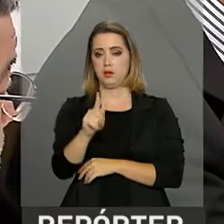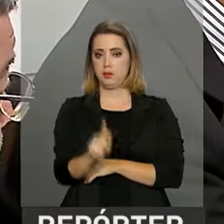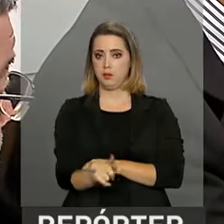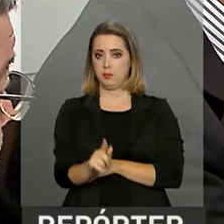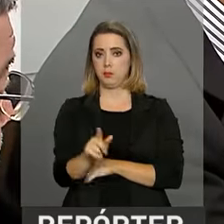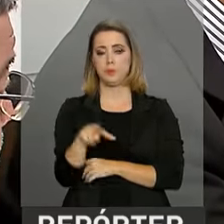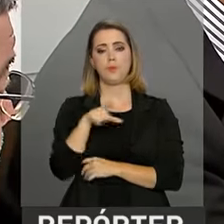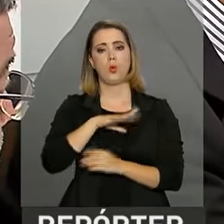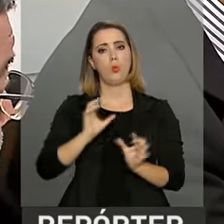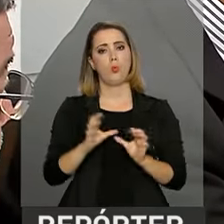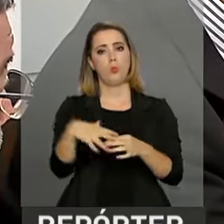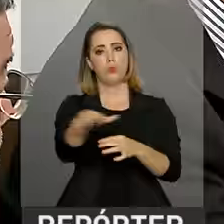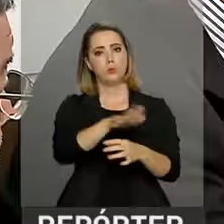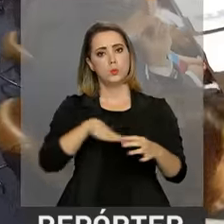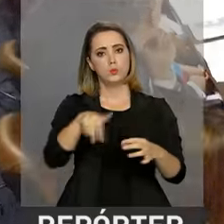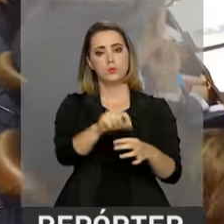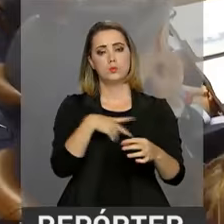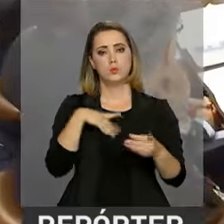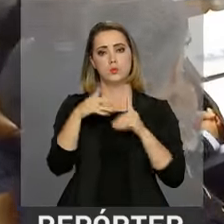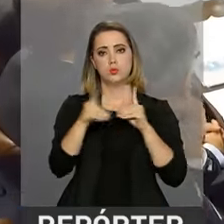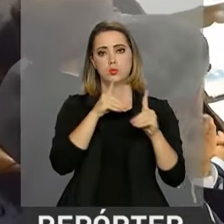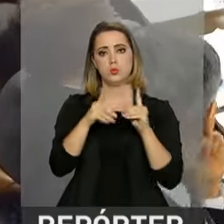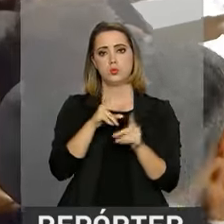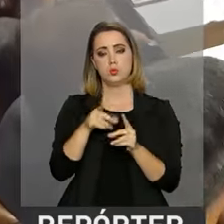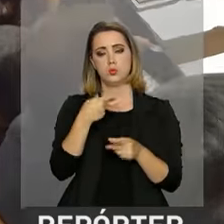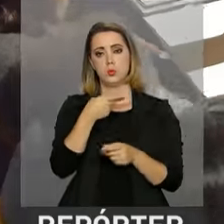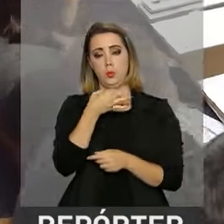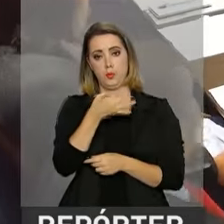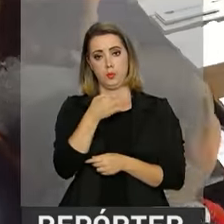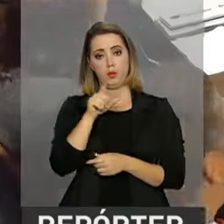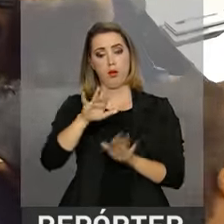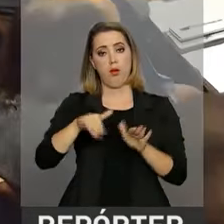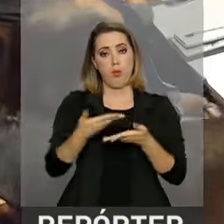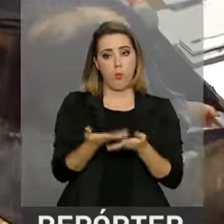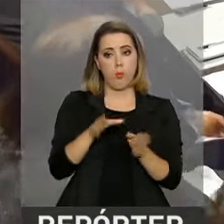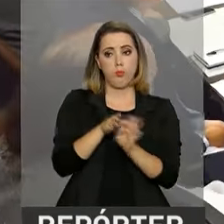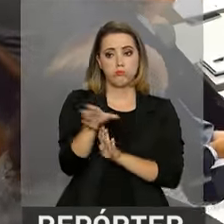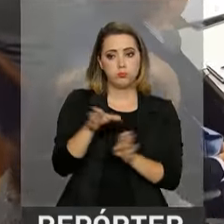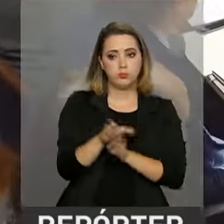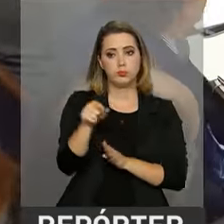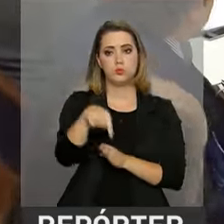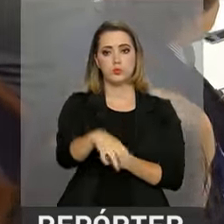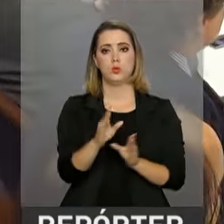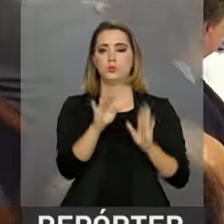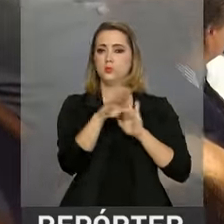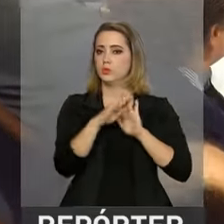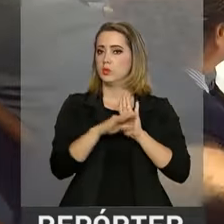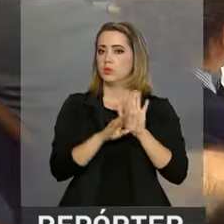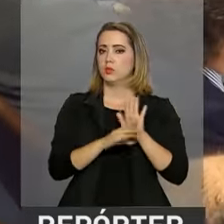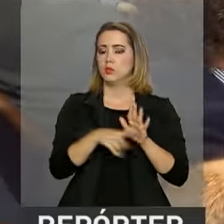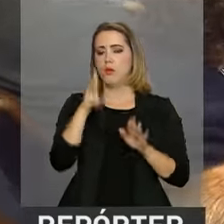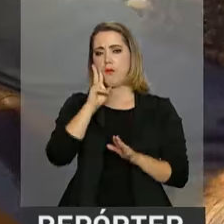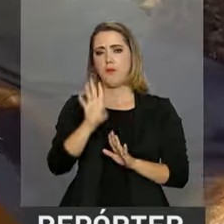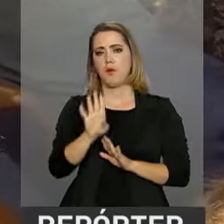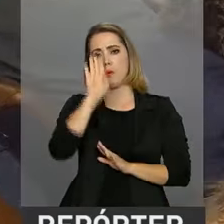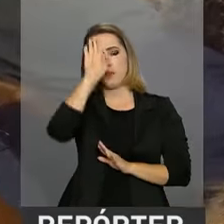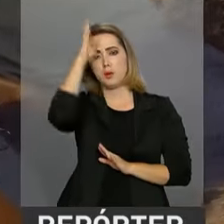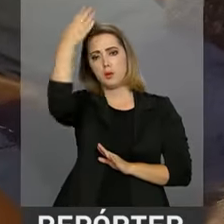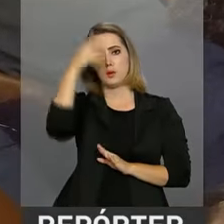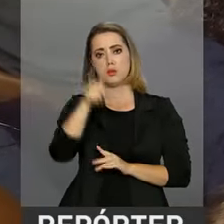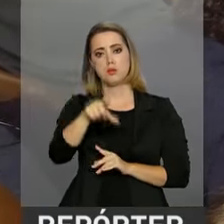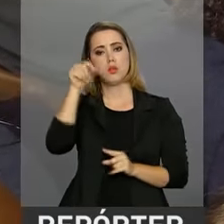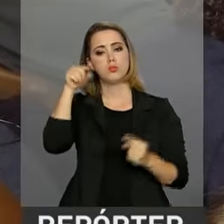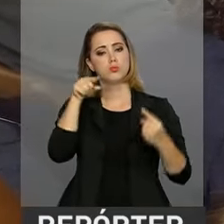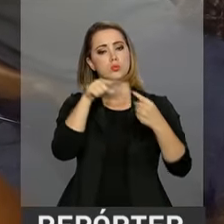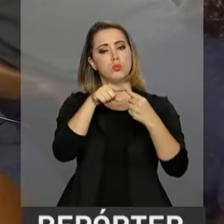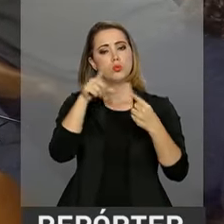grupo vai acompanhar discussões, recomendar a execução de planos e avaliar as metas e prioridades para as áreas